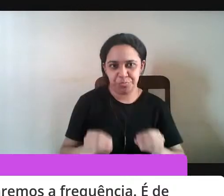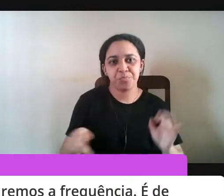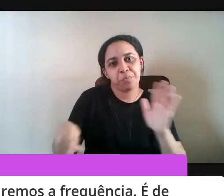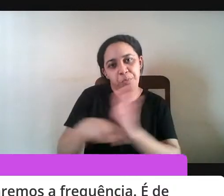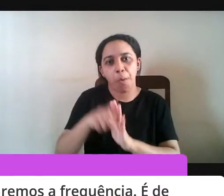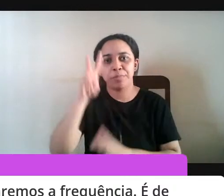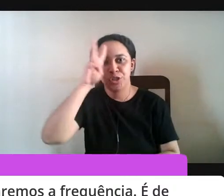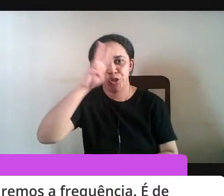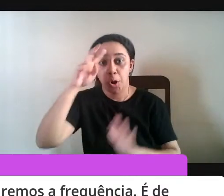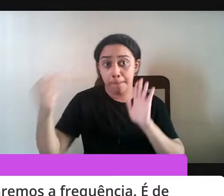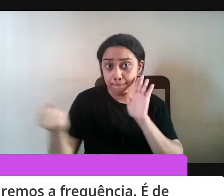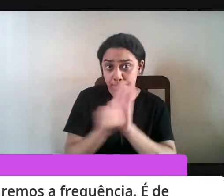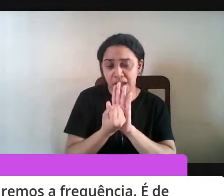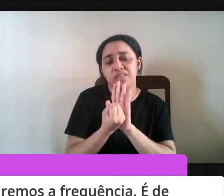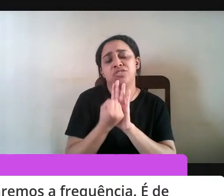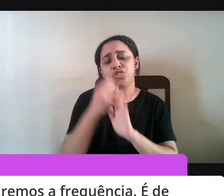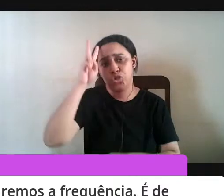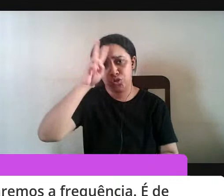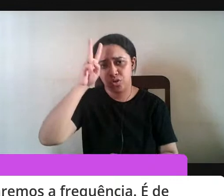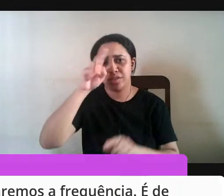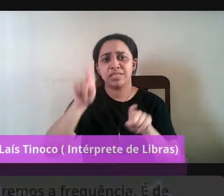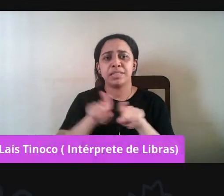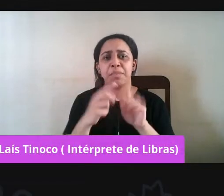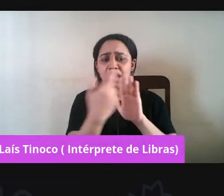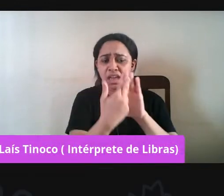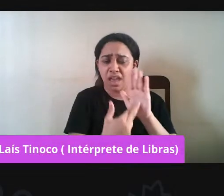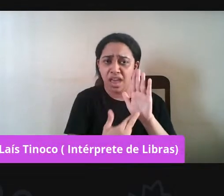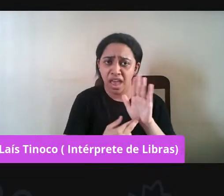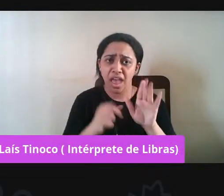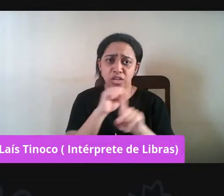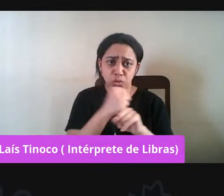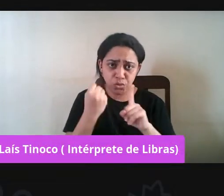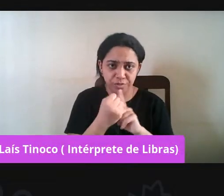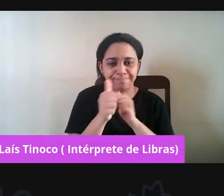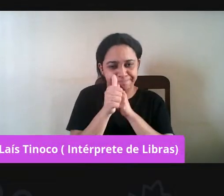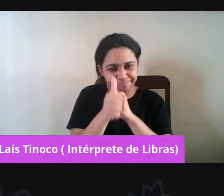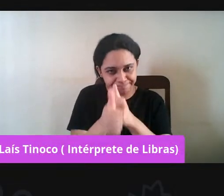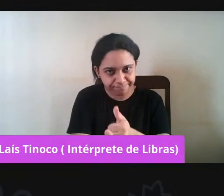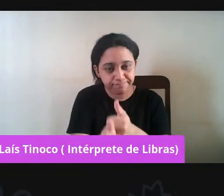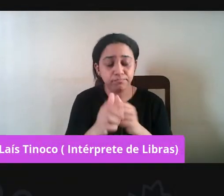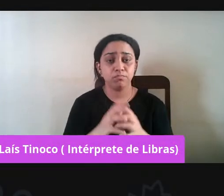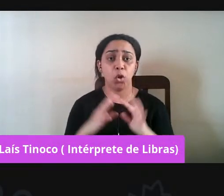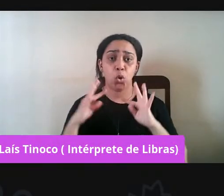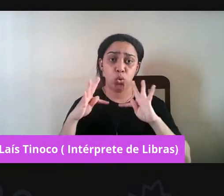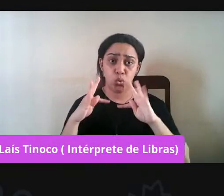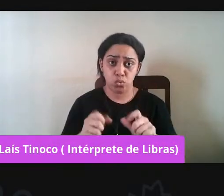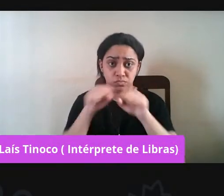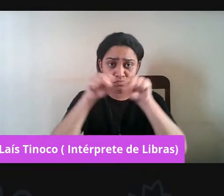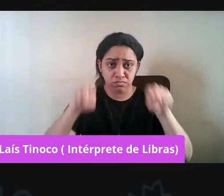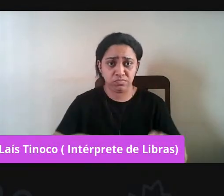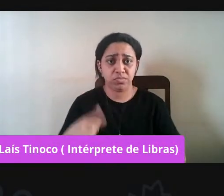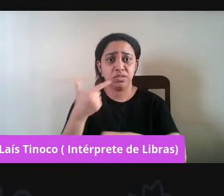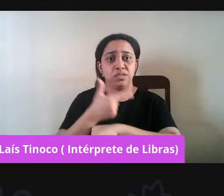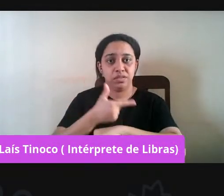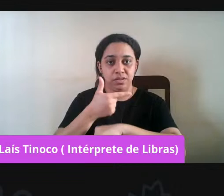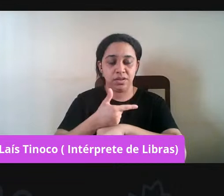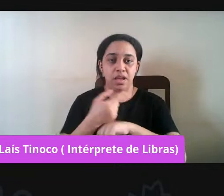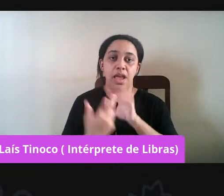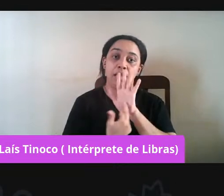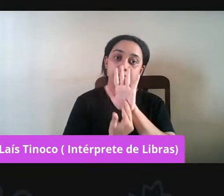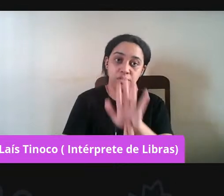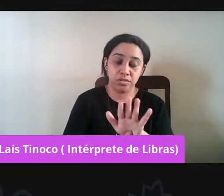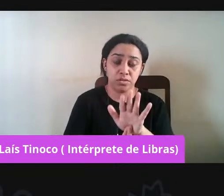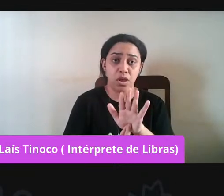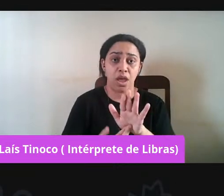comunidade, assim como todas as normas sociais que regem. Todo o sistema léxico representa o resultado